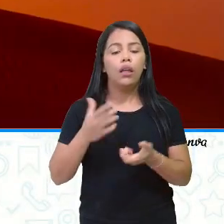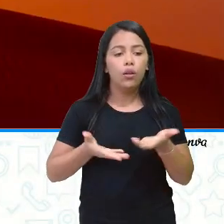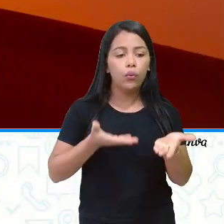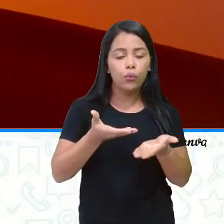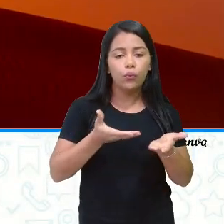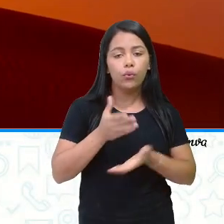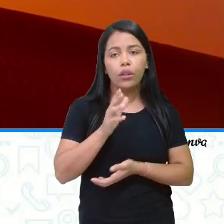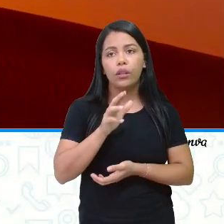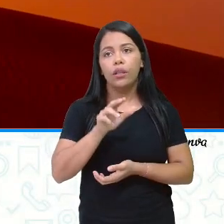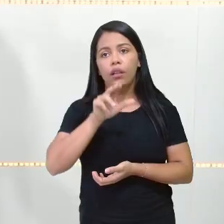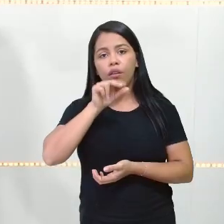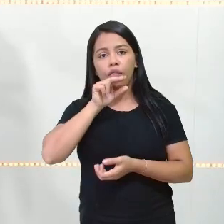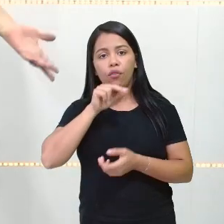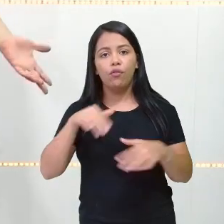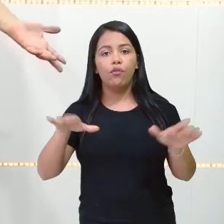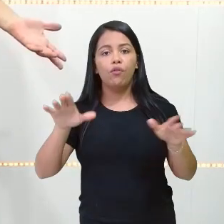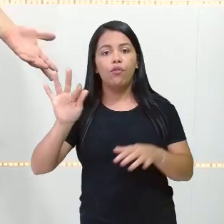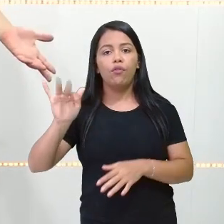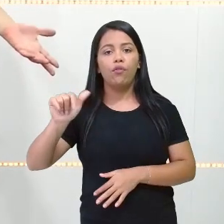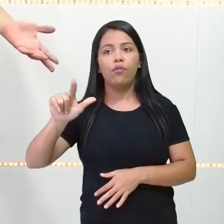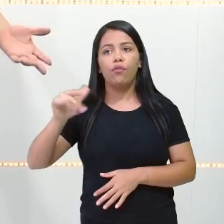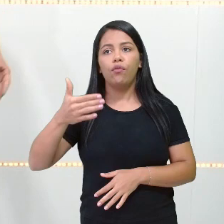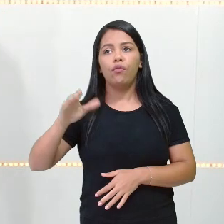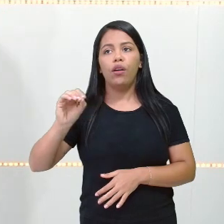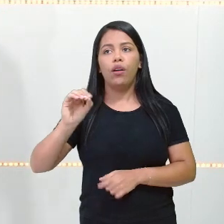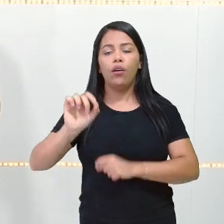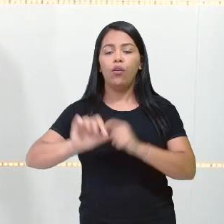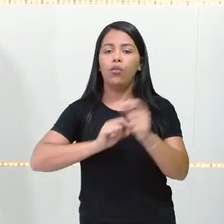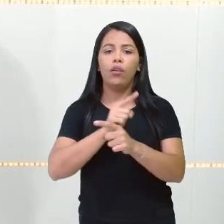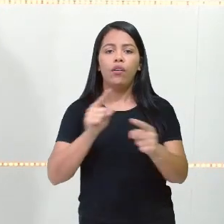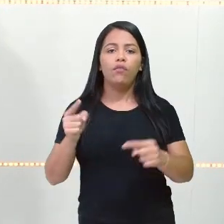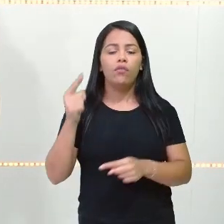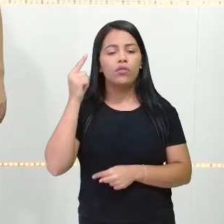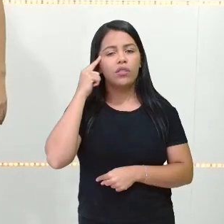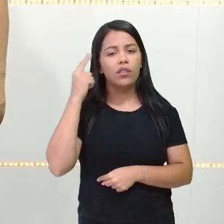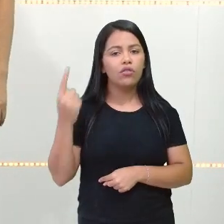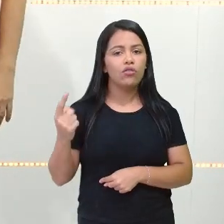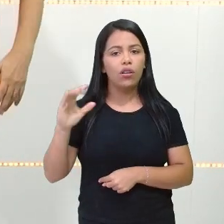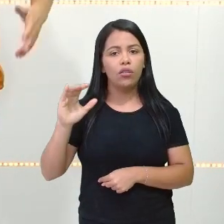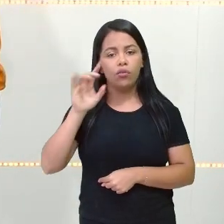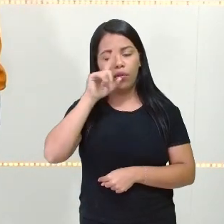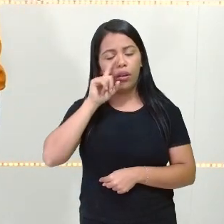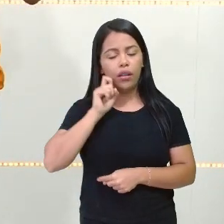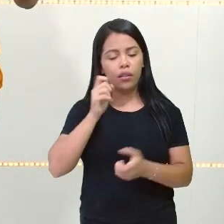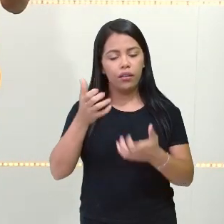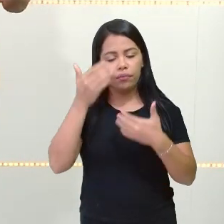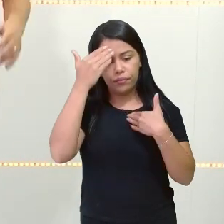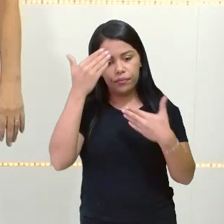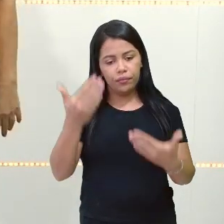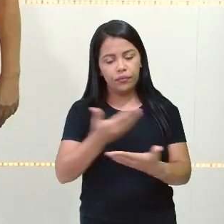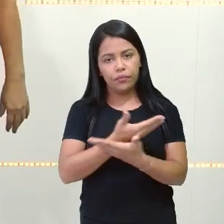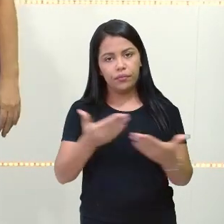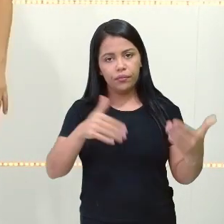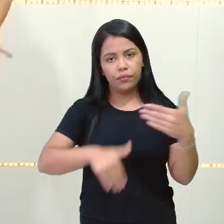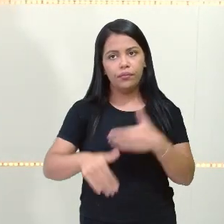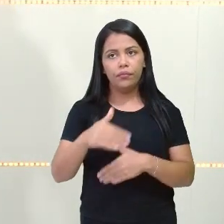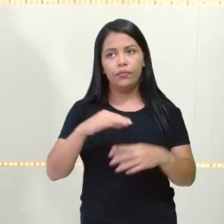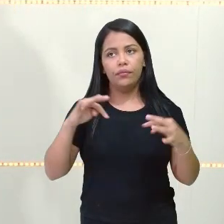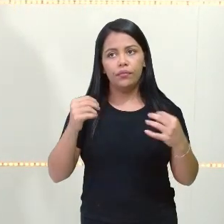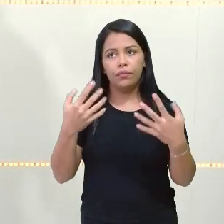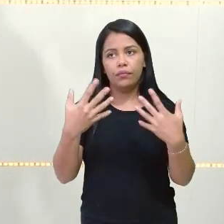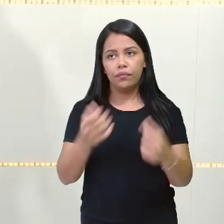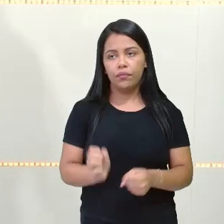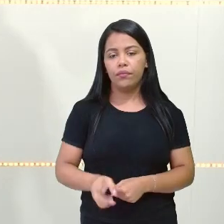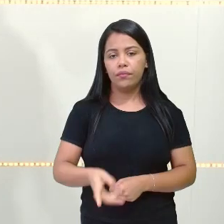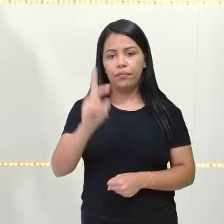tanto assim. Gente, o que vocês acharam do Catar? Eu quero agradecer a vocês a presença, a participação e vamos